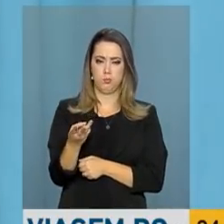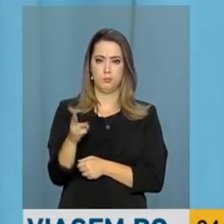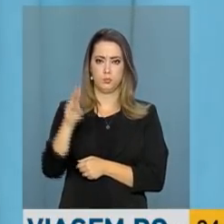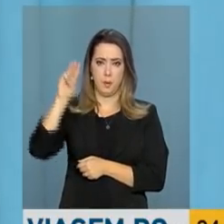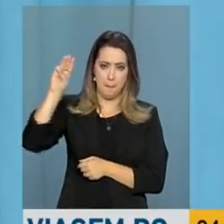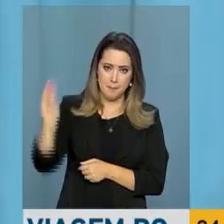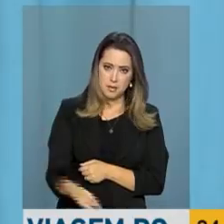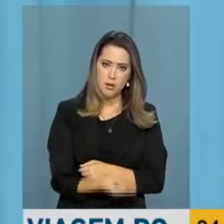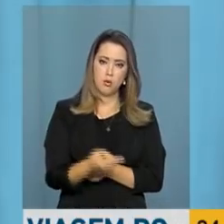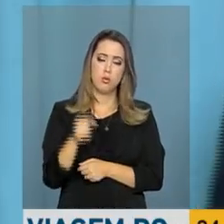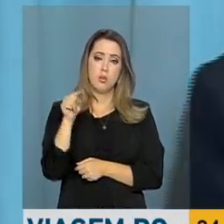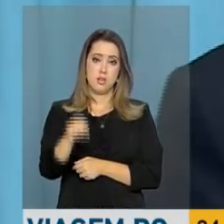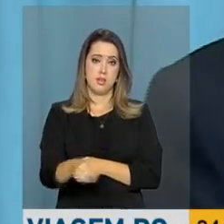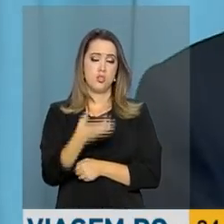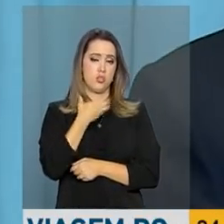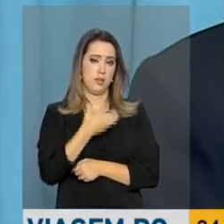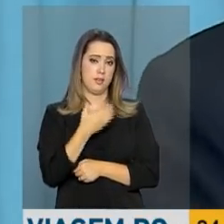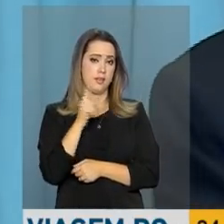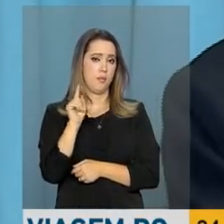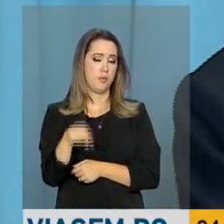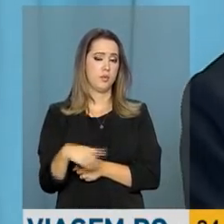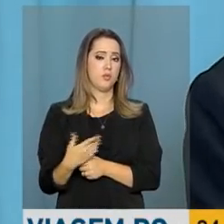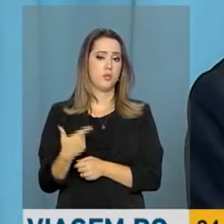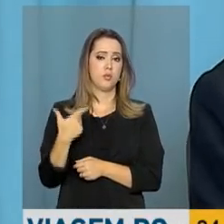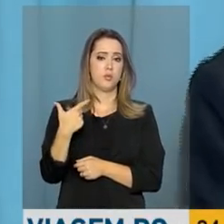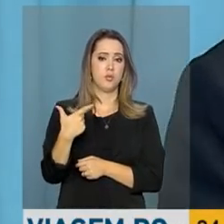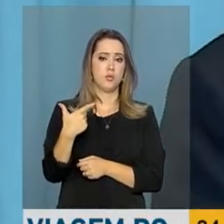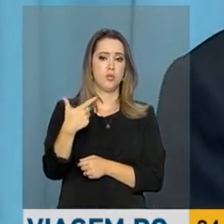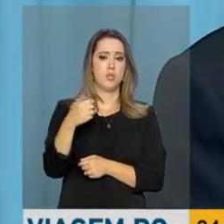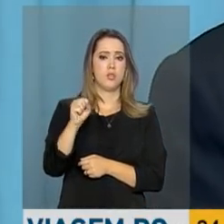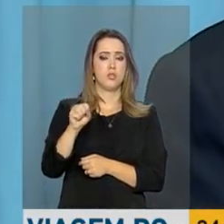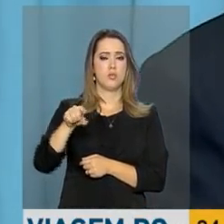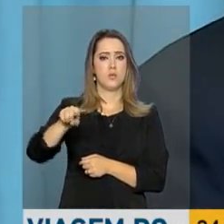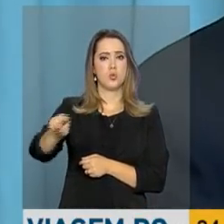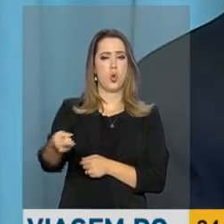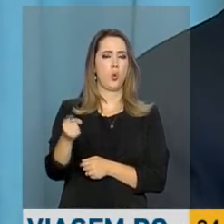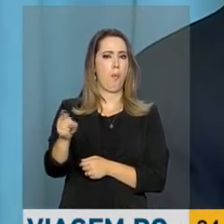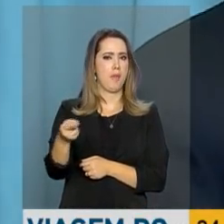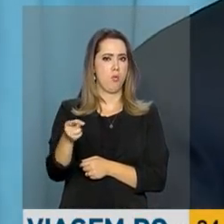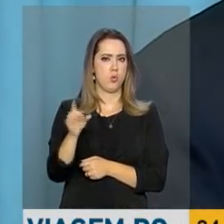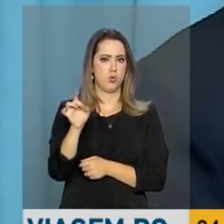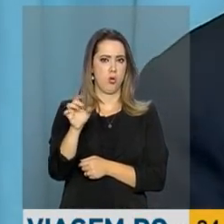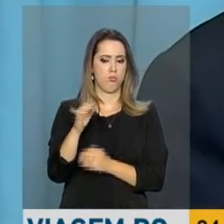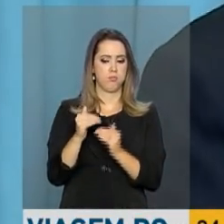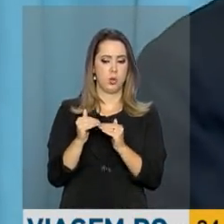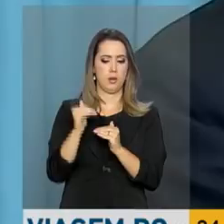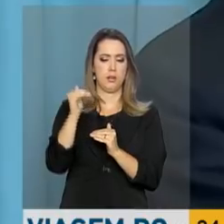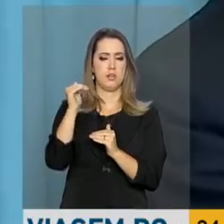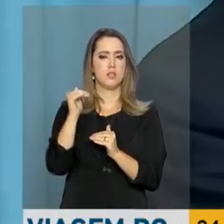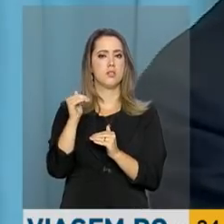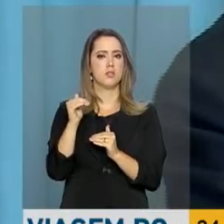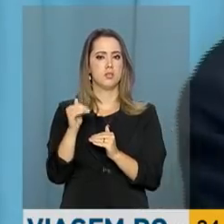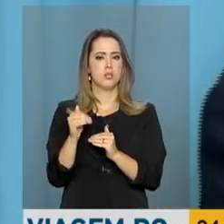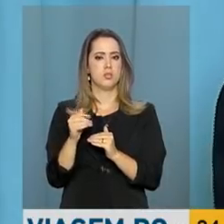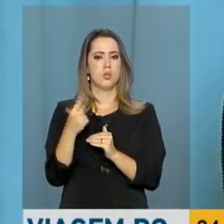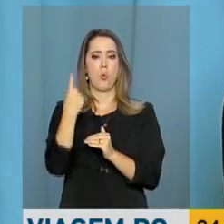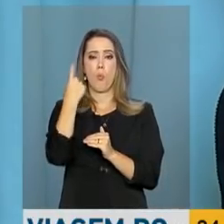saldo deste dezembro negativo é de 28 mil. Ou seja, cresceu